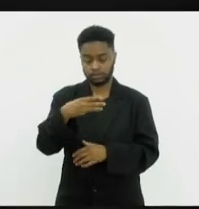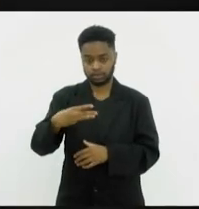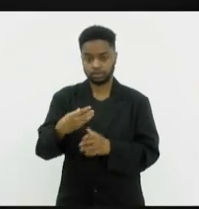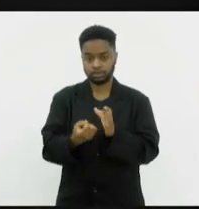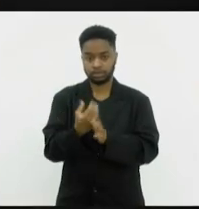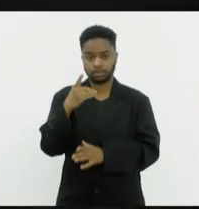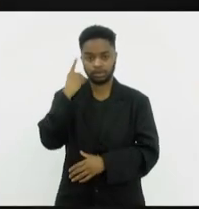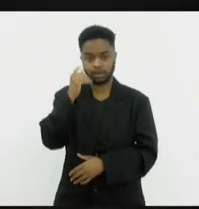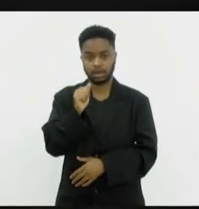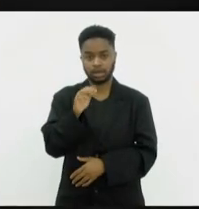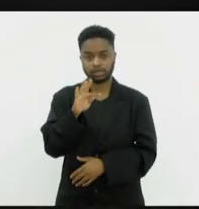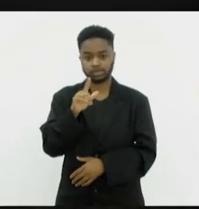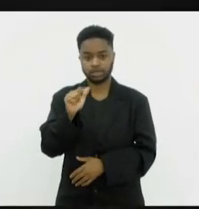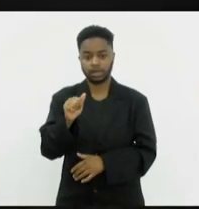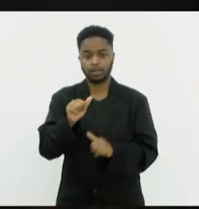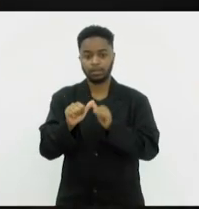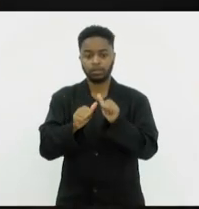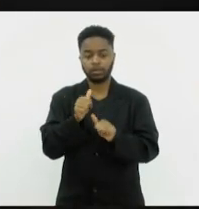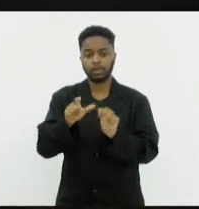lei estadual número